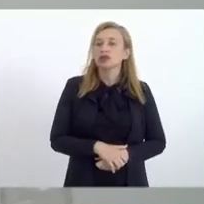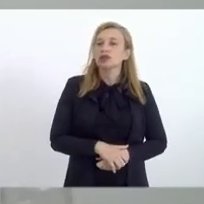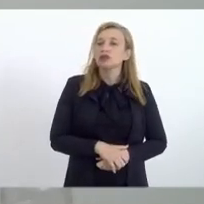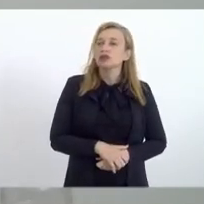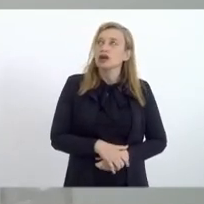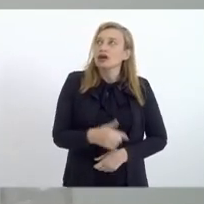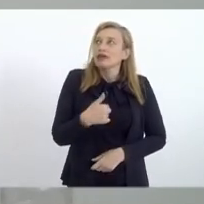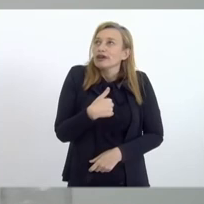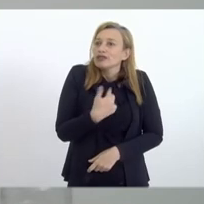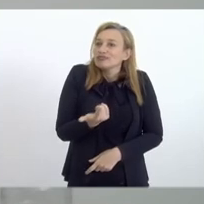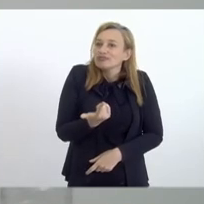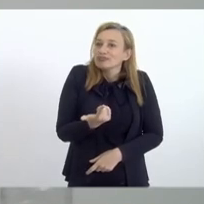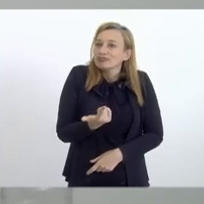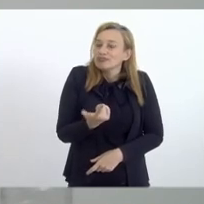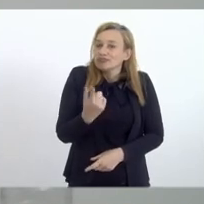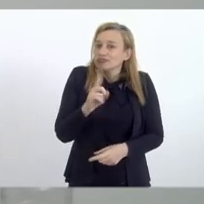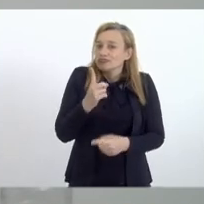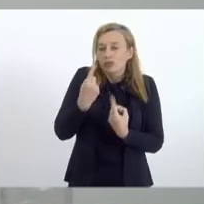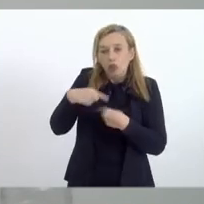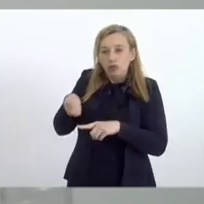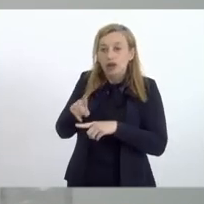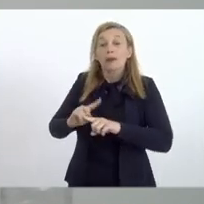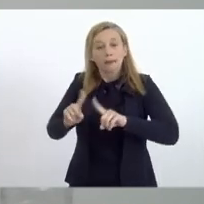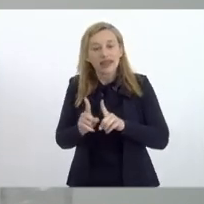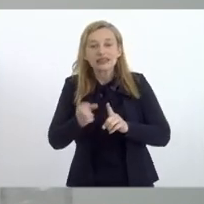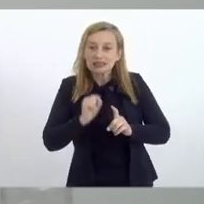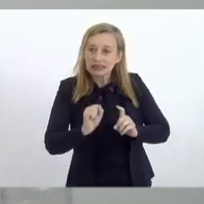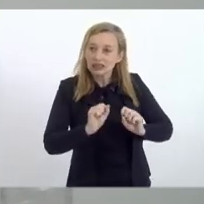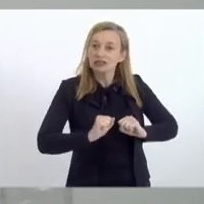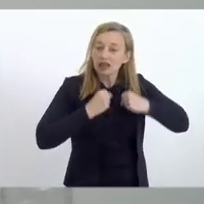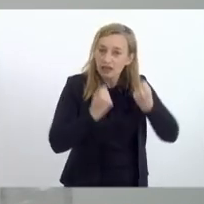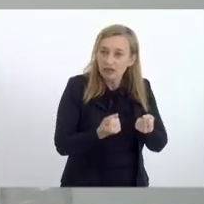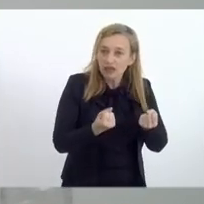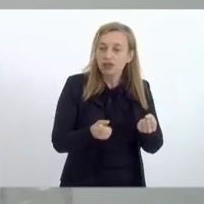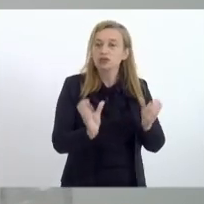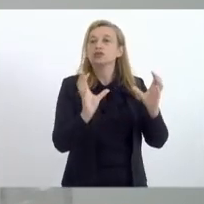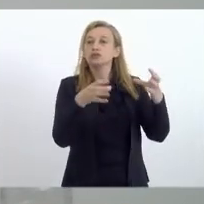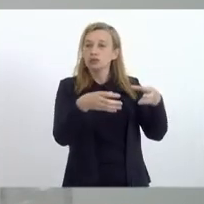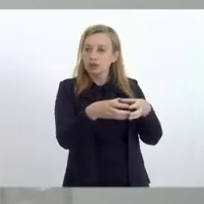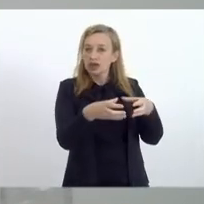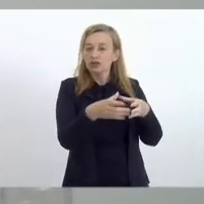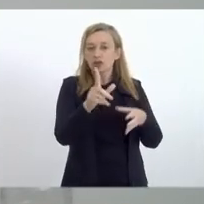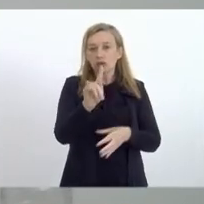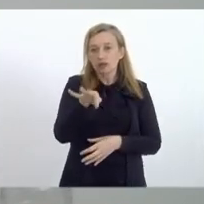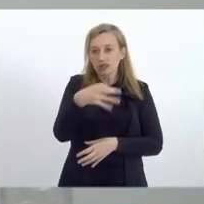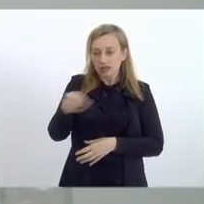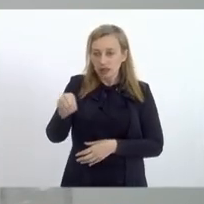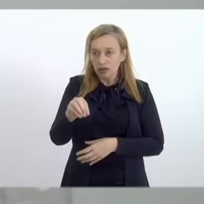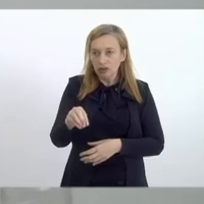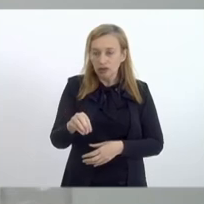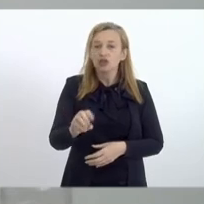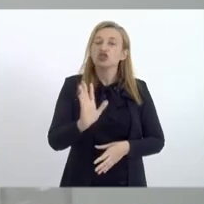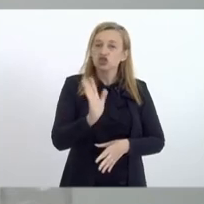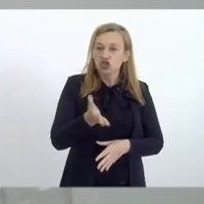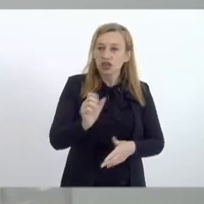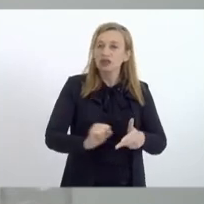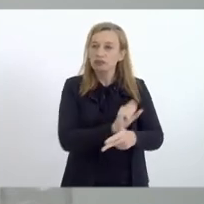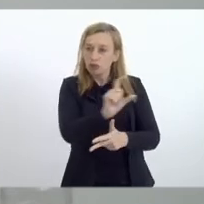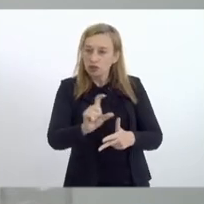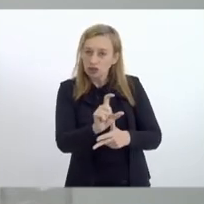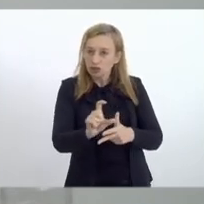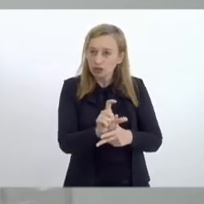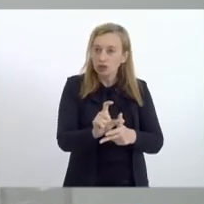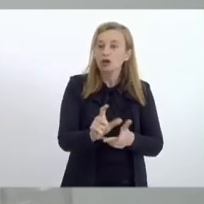sou muito ao contrário, eu defendo o cargo em comissão e acho fundamental. Eu já tive algumas passagens pelo Poder Executivo, fui procurador